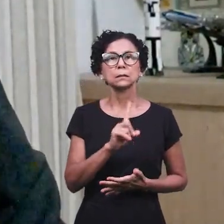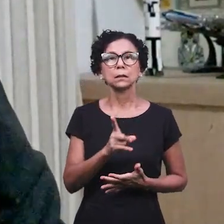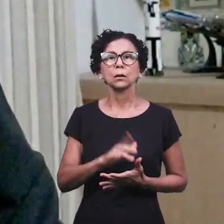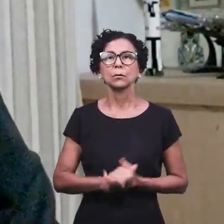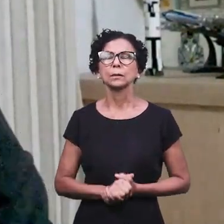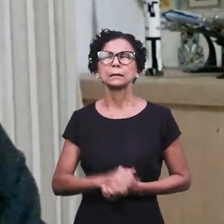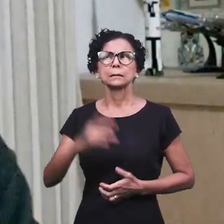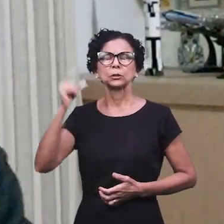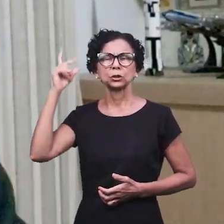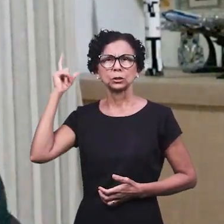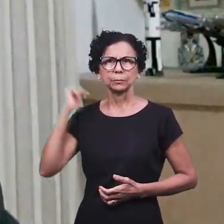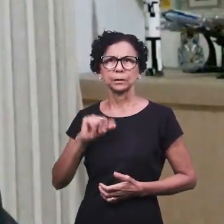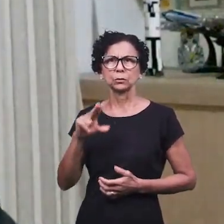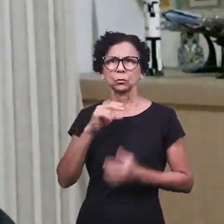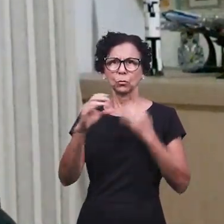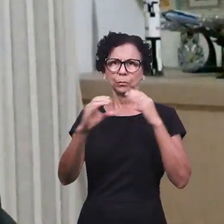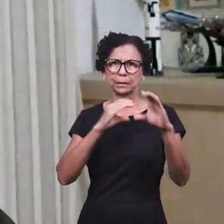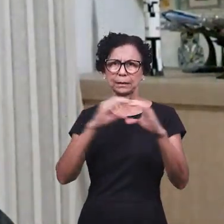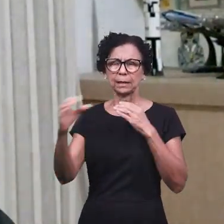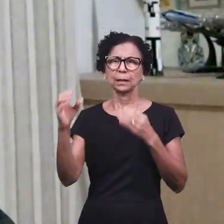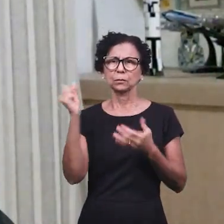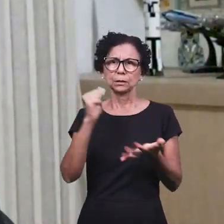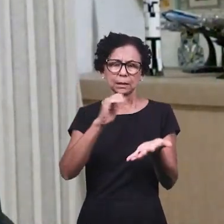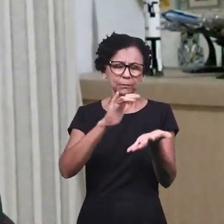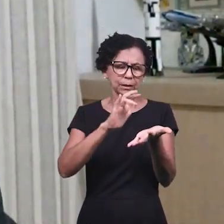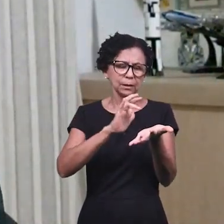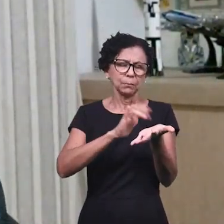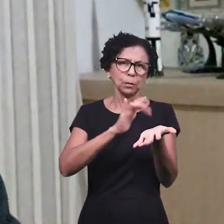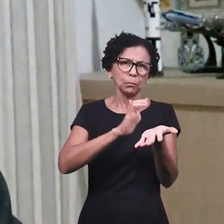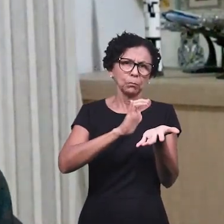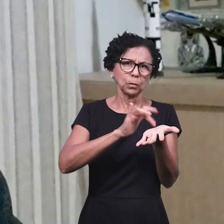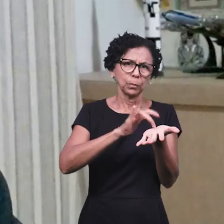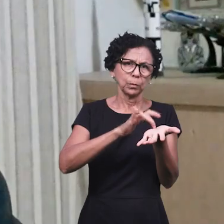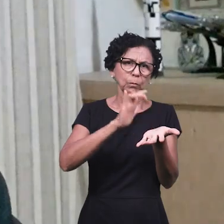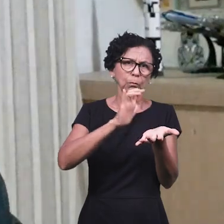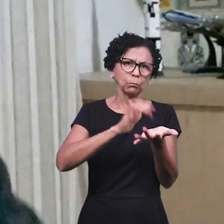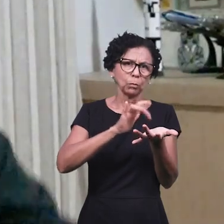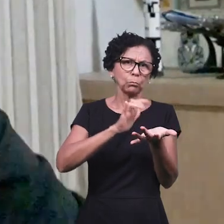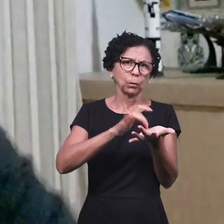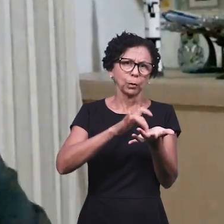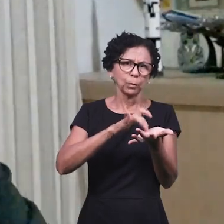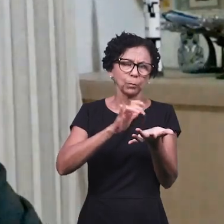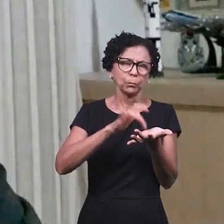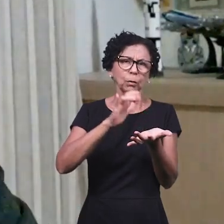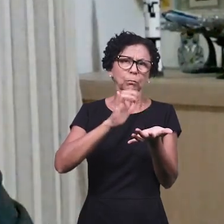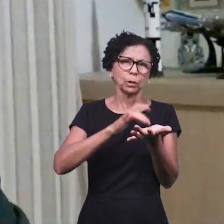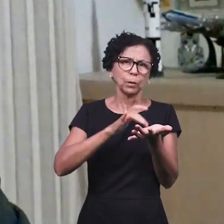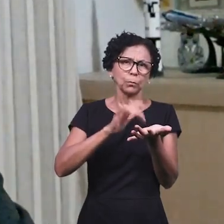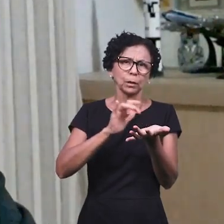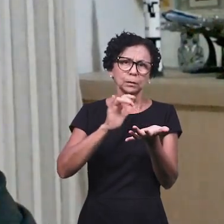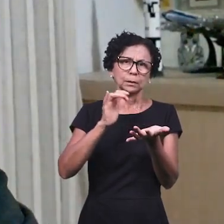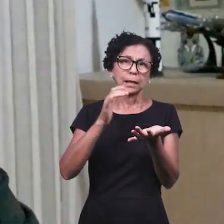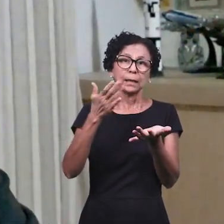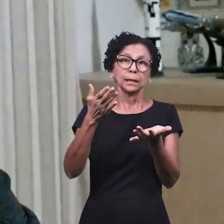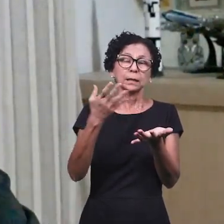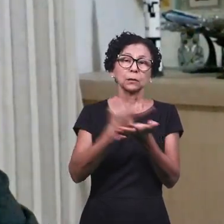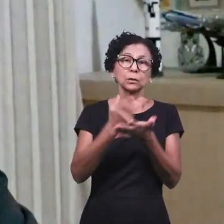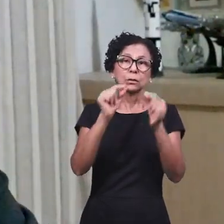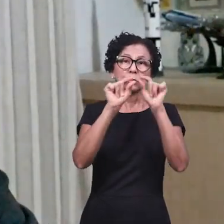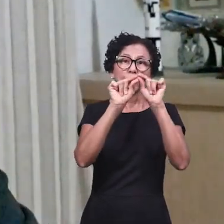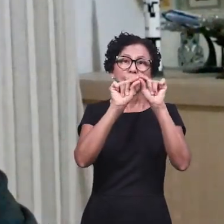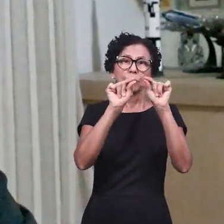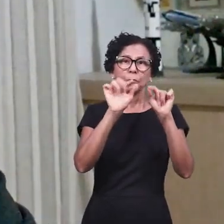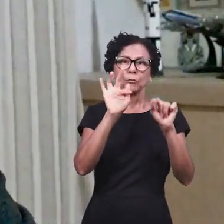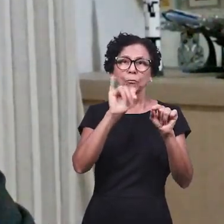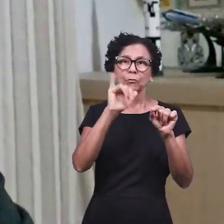como meio de comunicação os telégrafos, né, que eram redes de fios. Esses fios